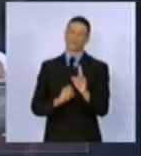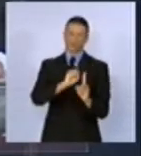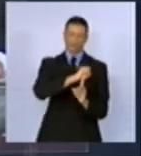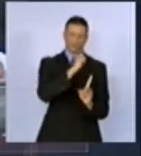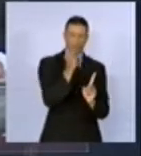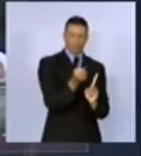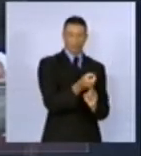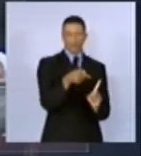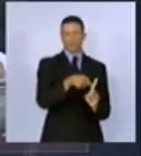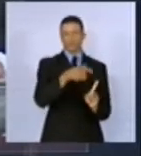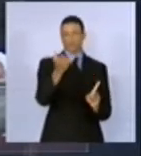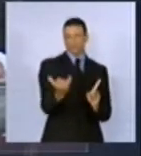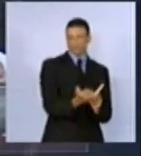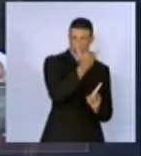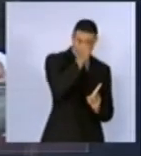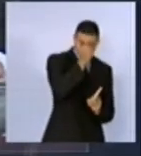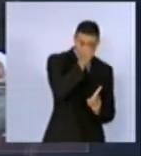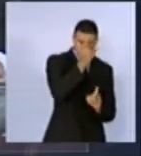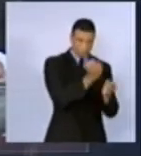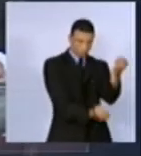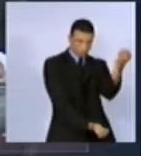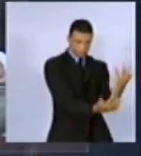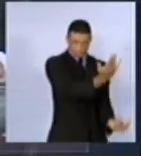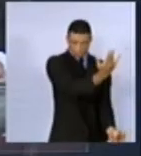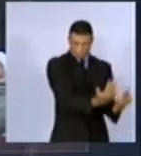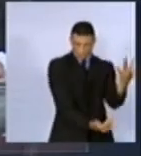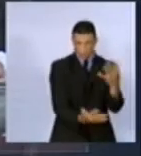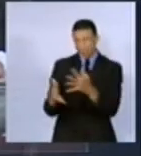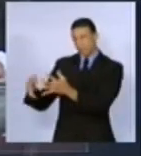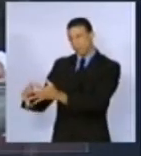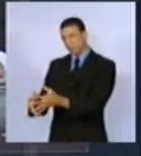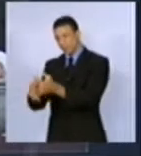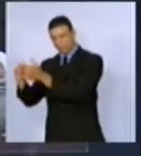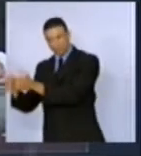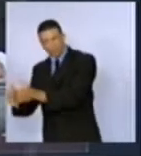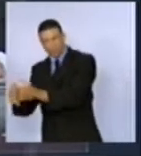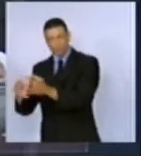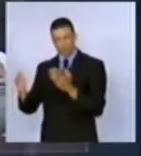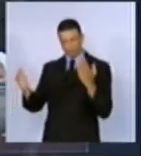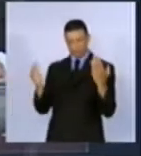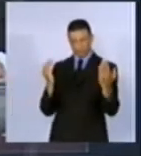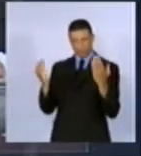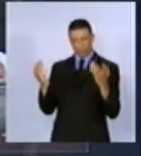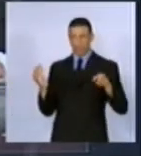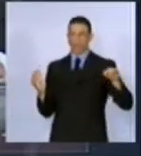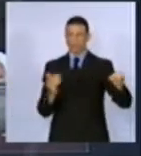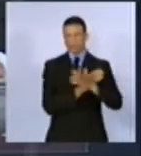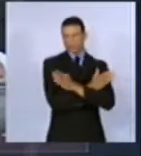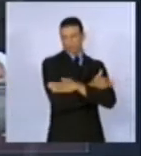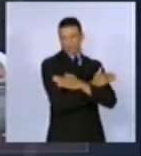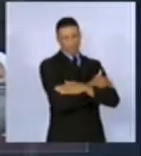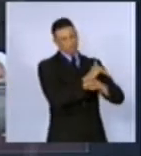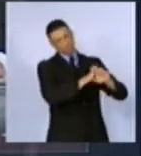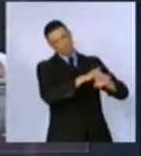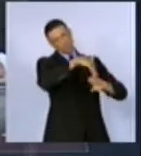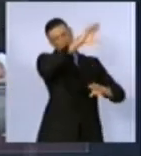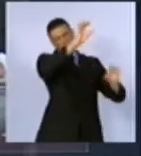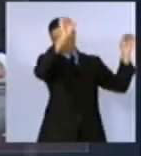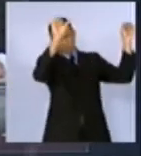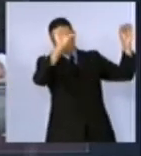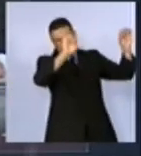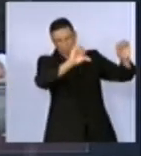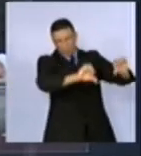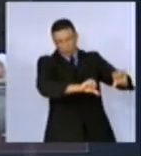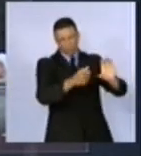sociais do fim da queima da cana e da mecanização das lavouras ela ainda pelo menos nosso entendimento causa mais feliz ao trabalhador do que